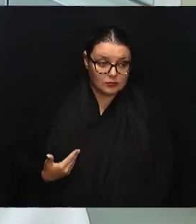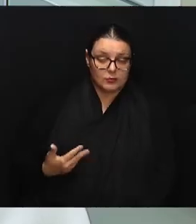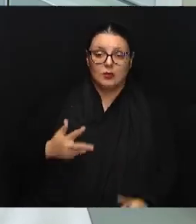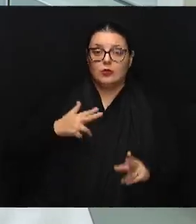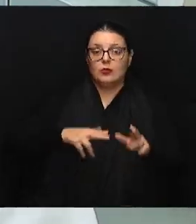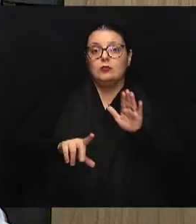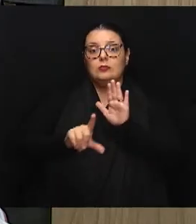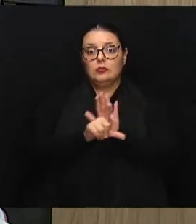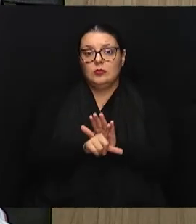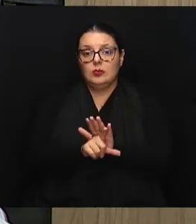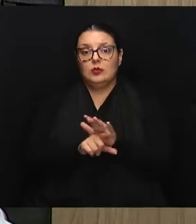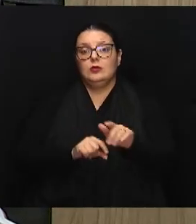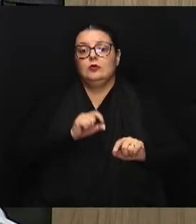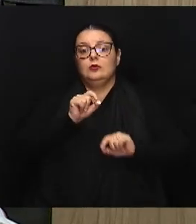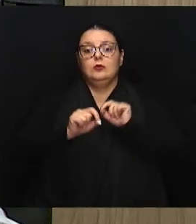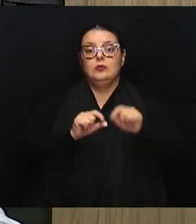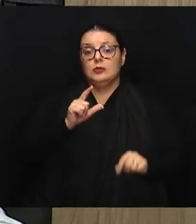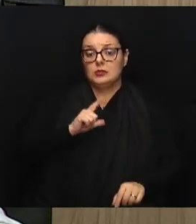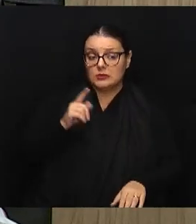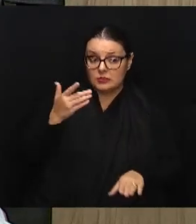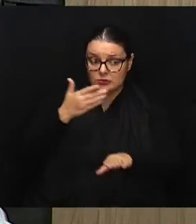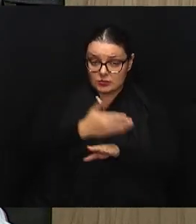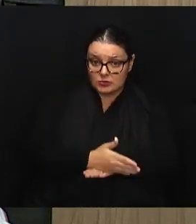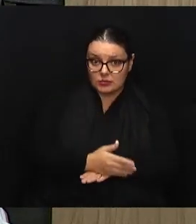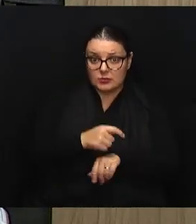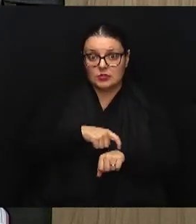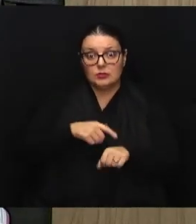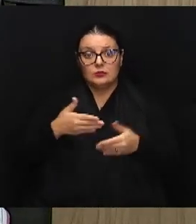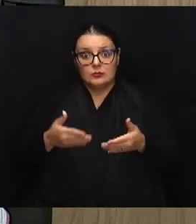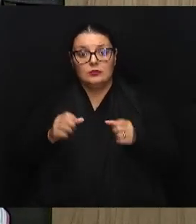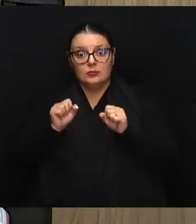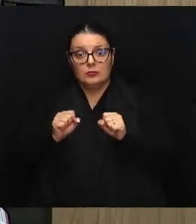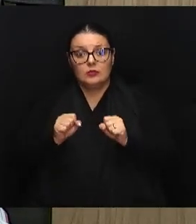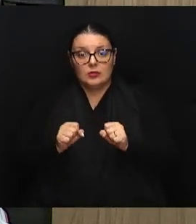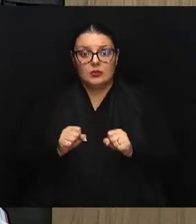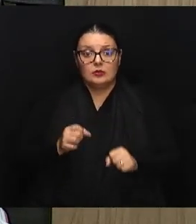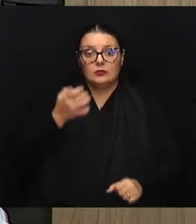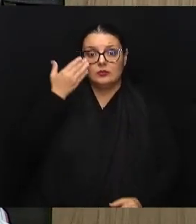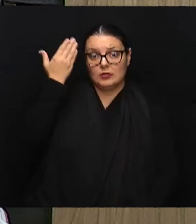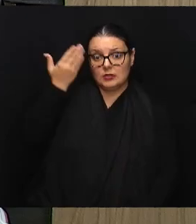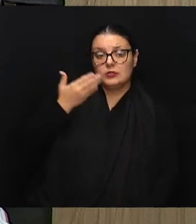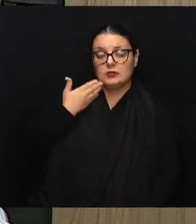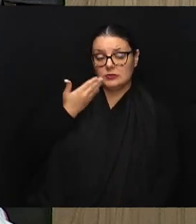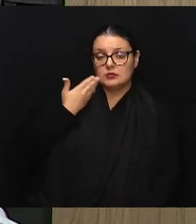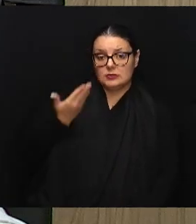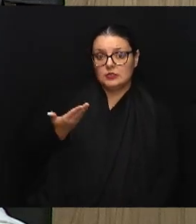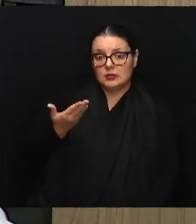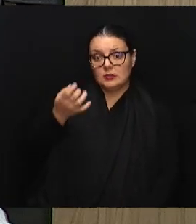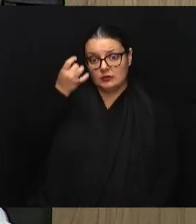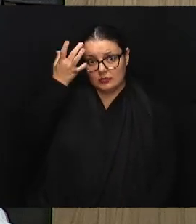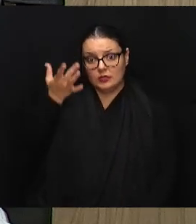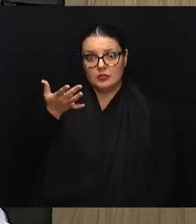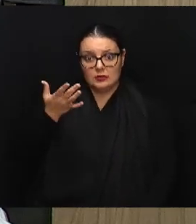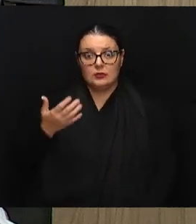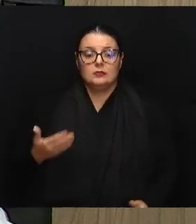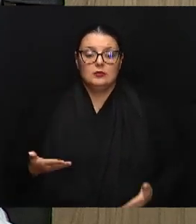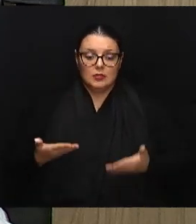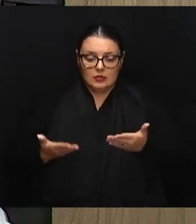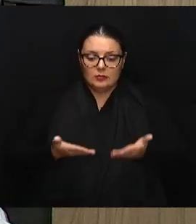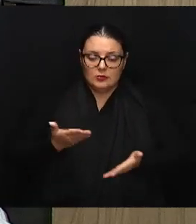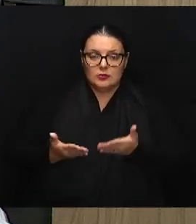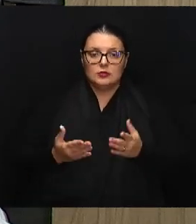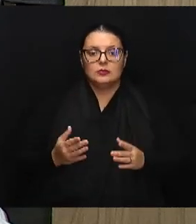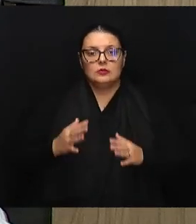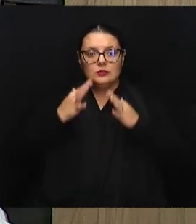enquanto legislação, o que ele tem de acesso neste momento que possa facilitar e ele possa estar mais doado para o tratamento, ter